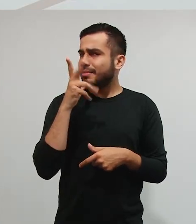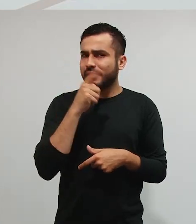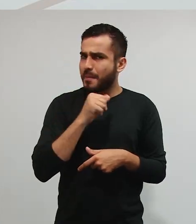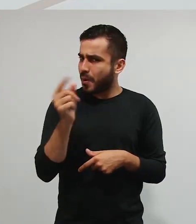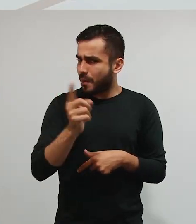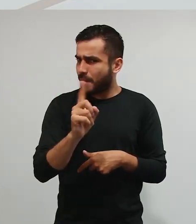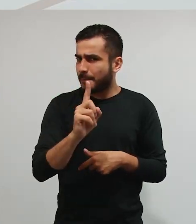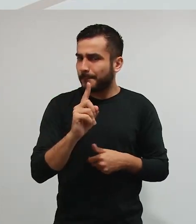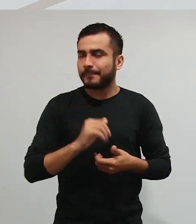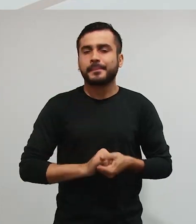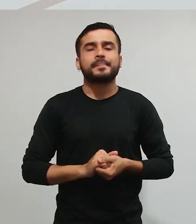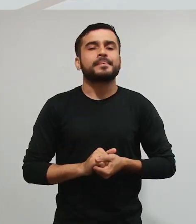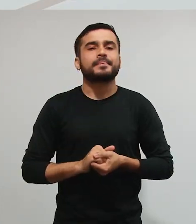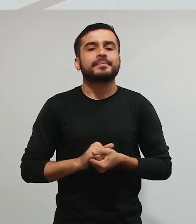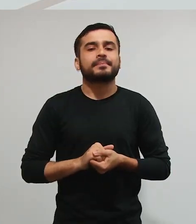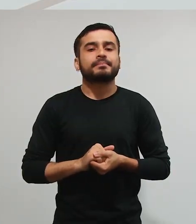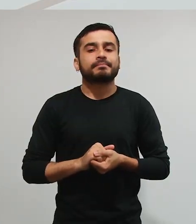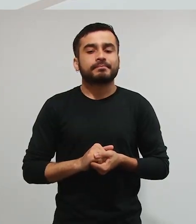tão distante, não.